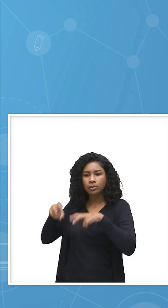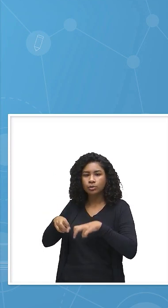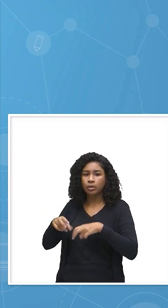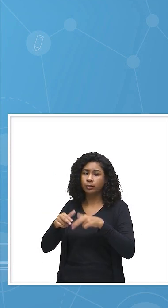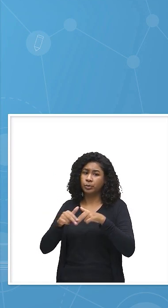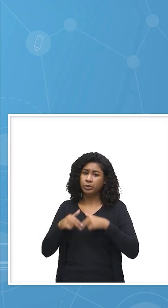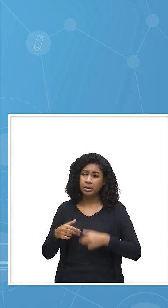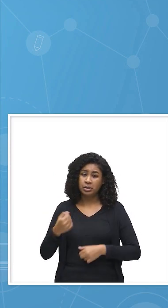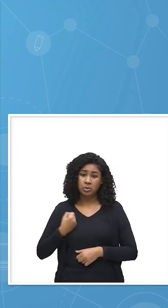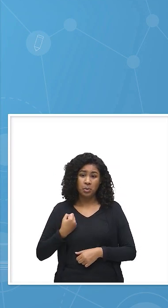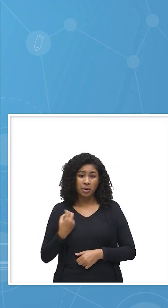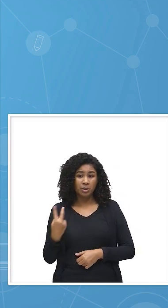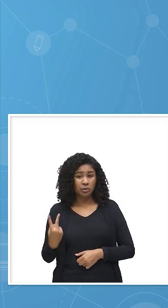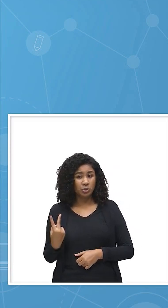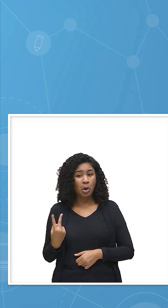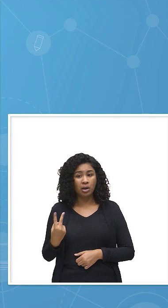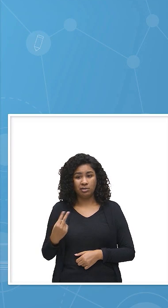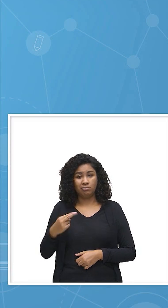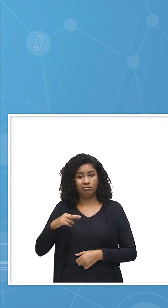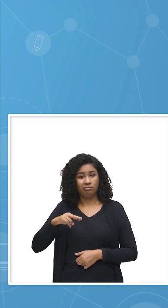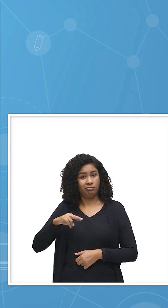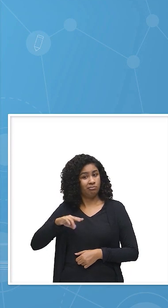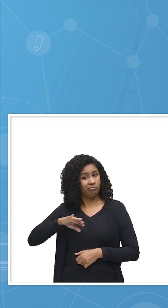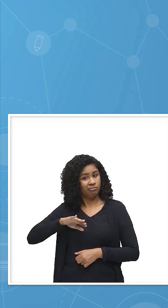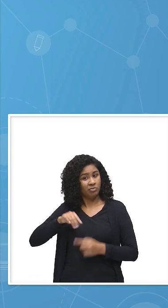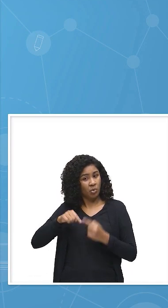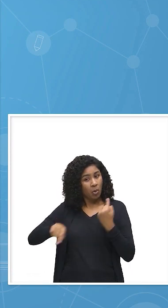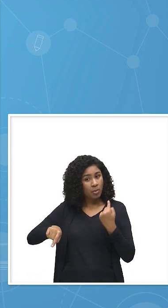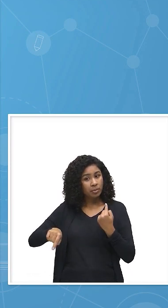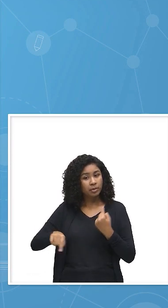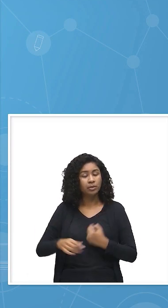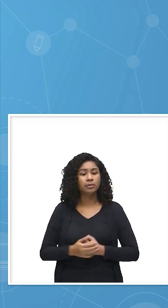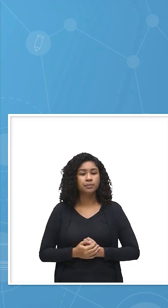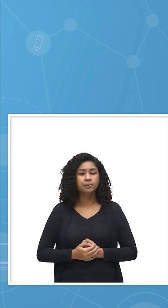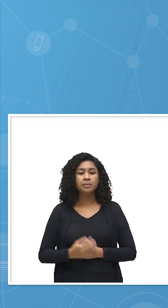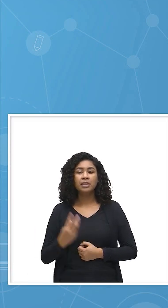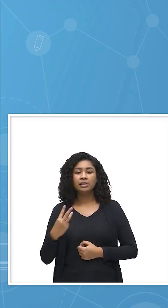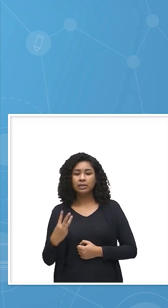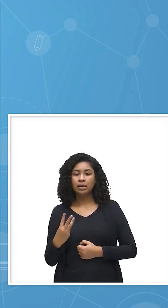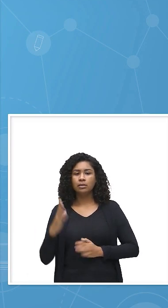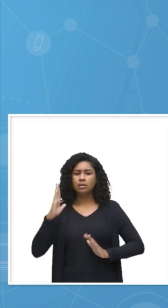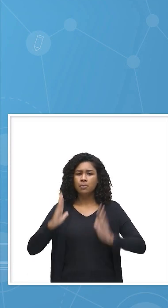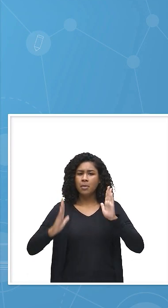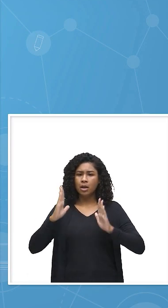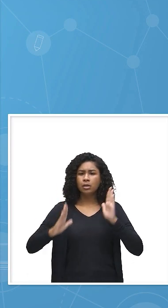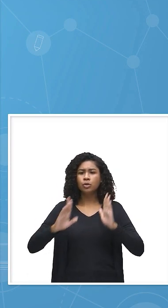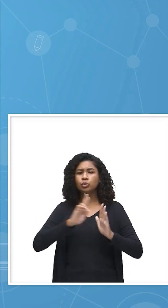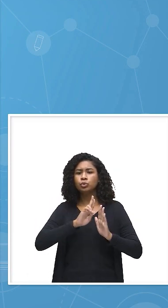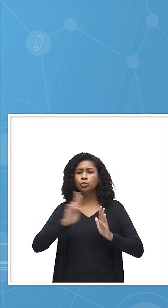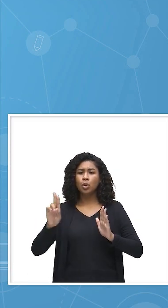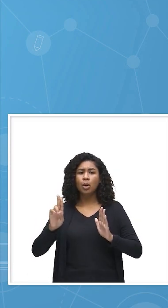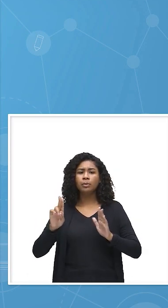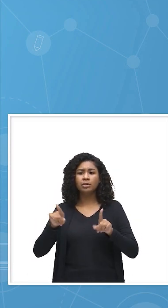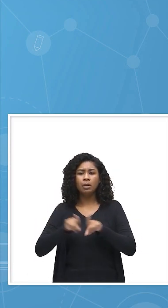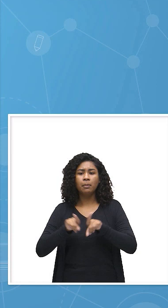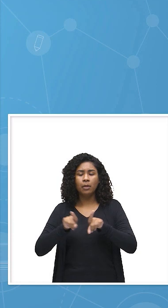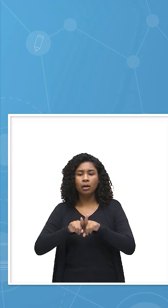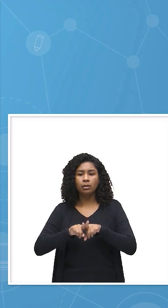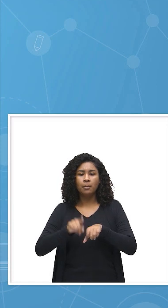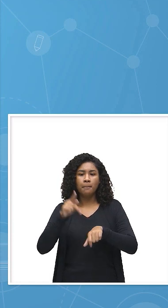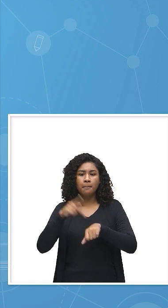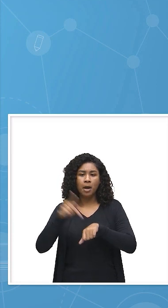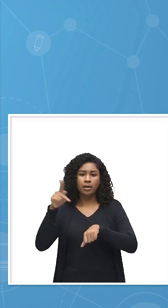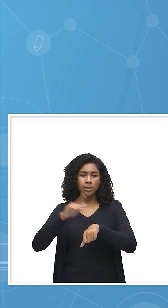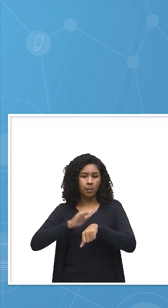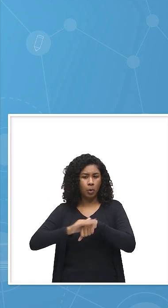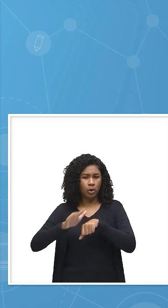2, tá? 3. Esse período também é conhecido como Idade da Pedra Polida? Sim, muito